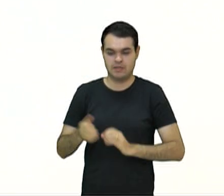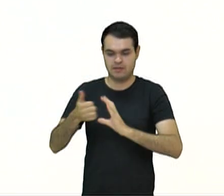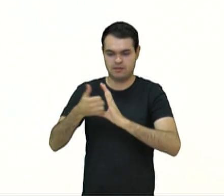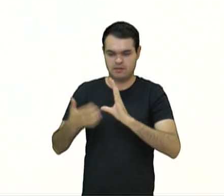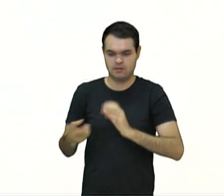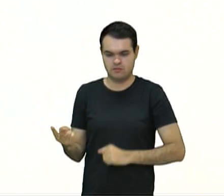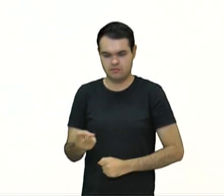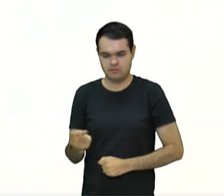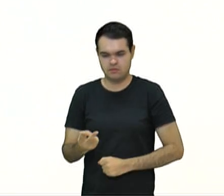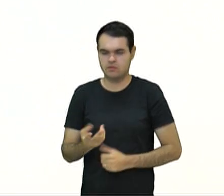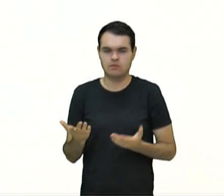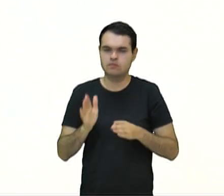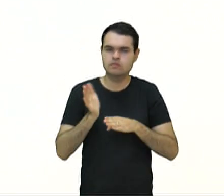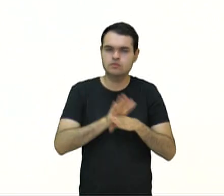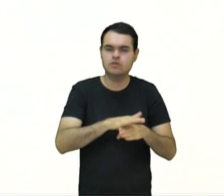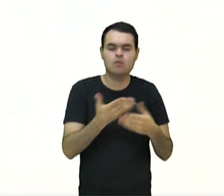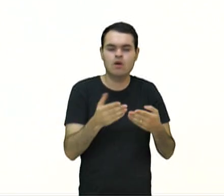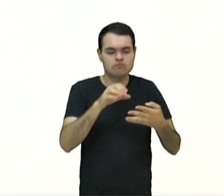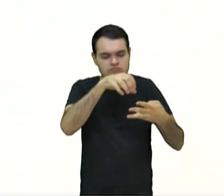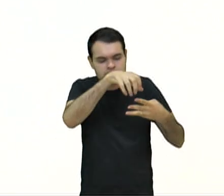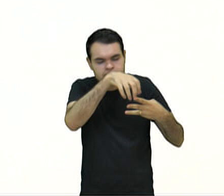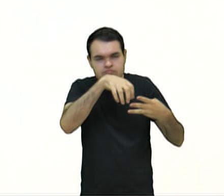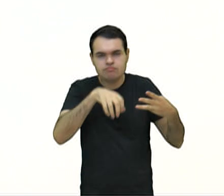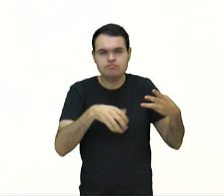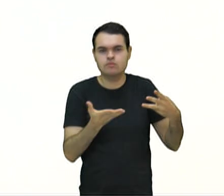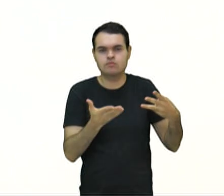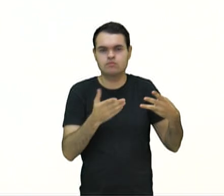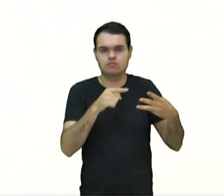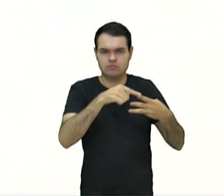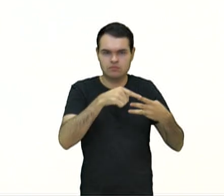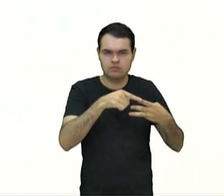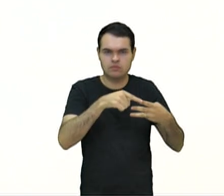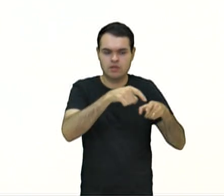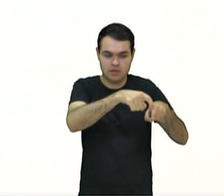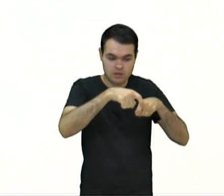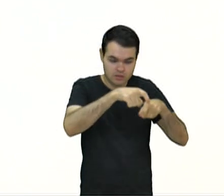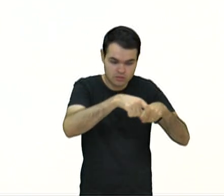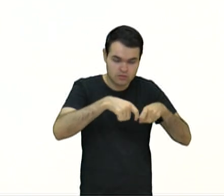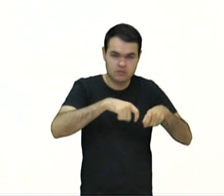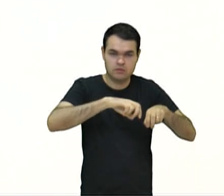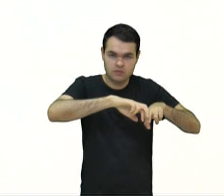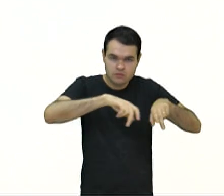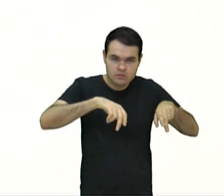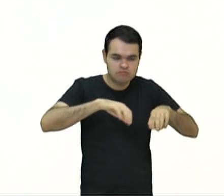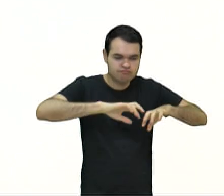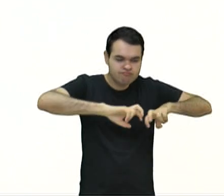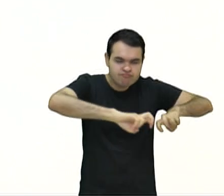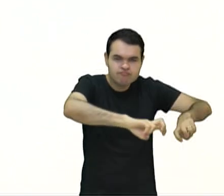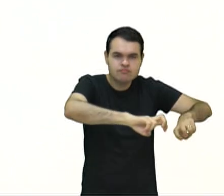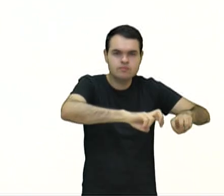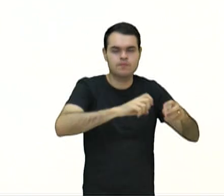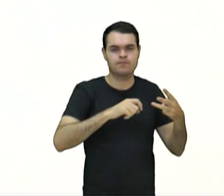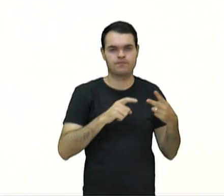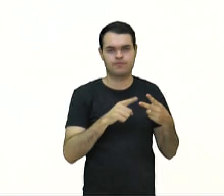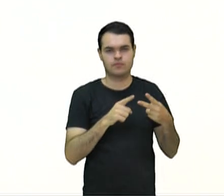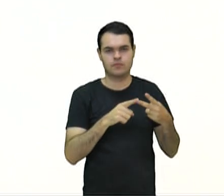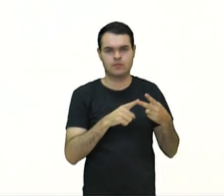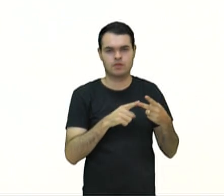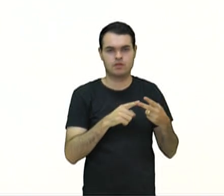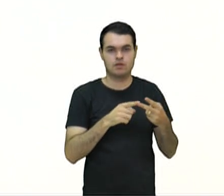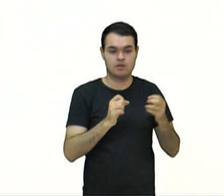favorecem a que setor econômico? Letra A, a agricultura e o extrativismo? Letra B, a indústria e o